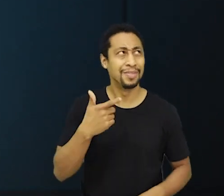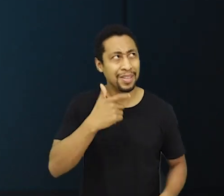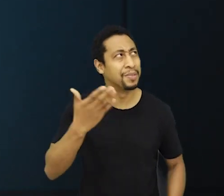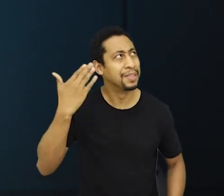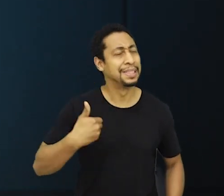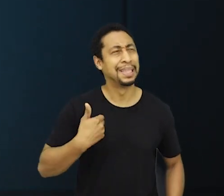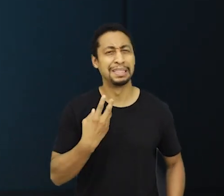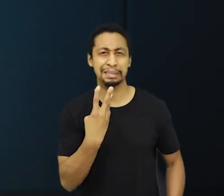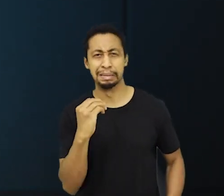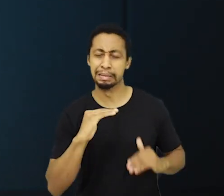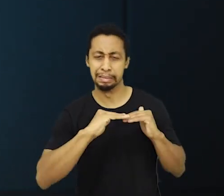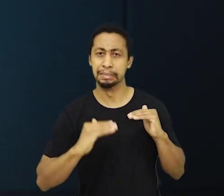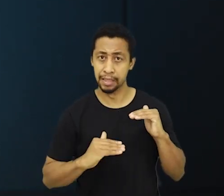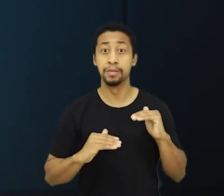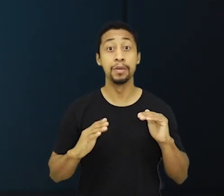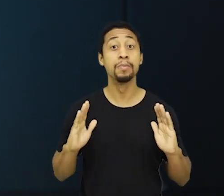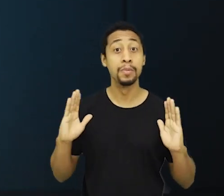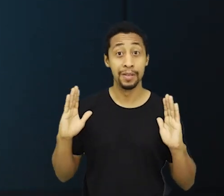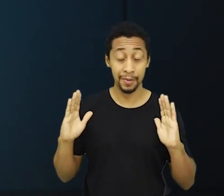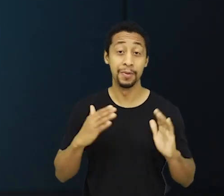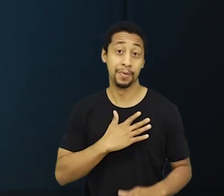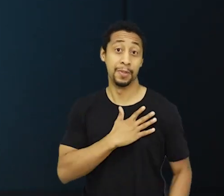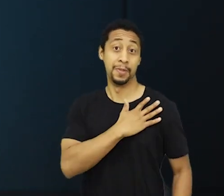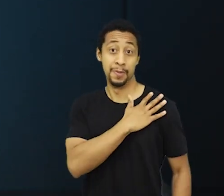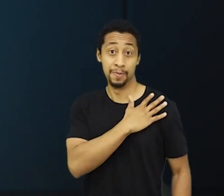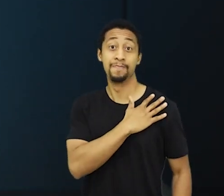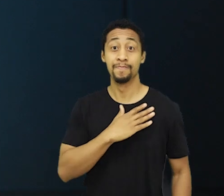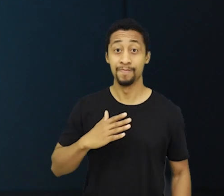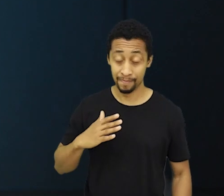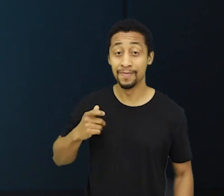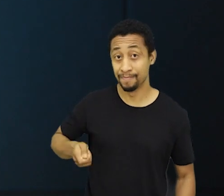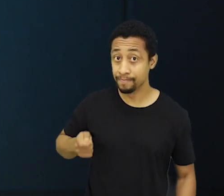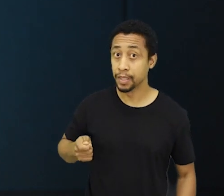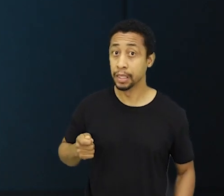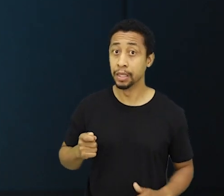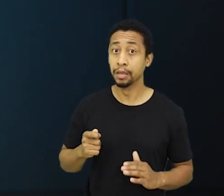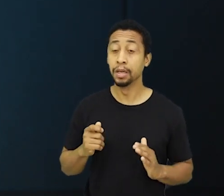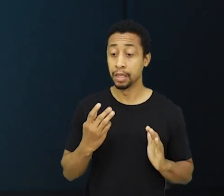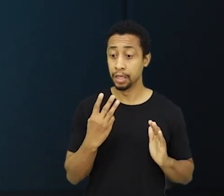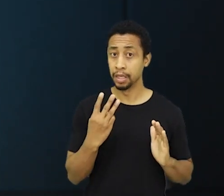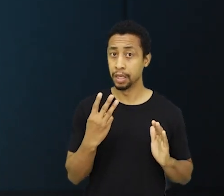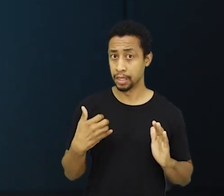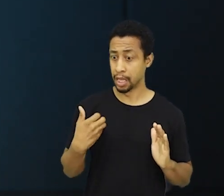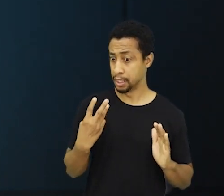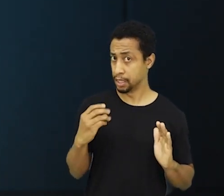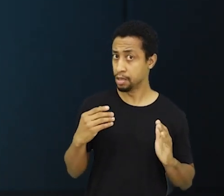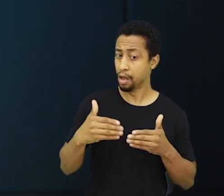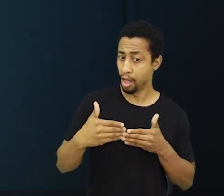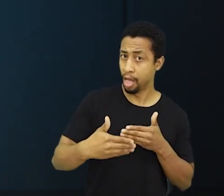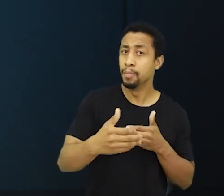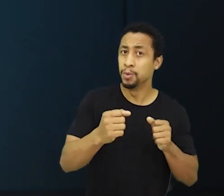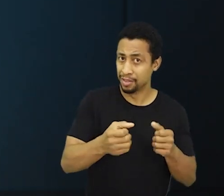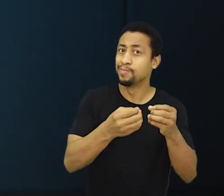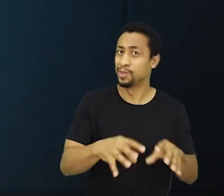no cálculo da ditadura militar, teria muito a perder em termos de progressão na magistratura e na